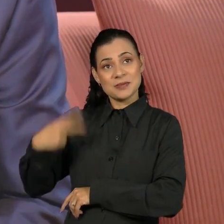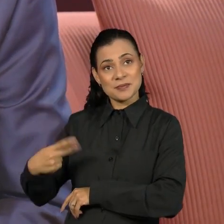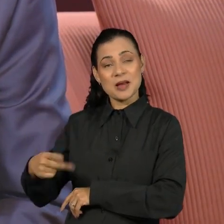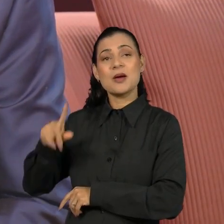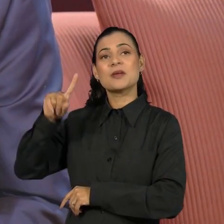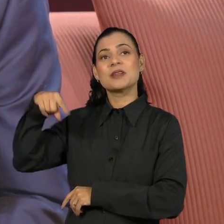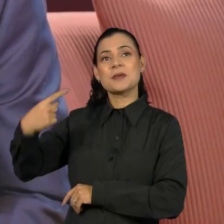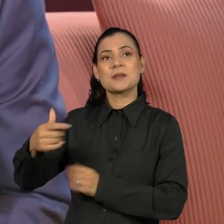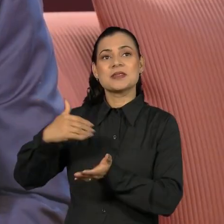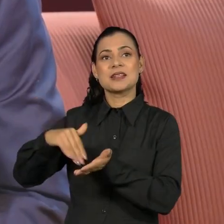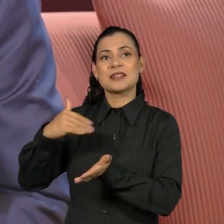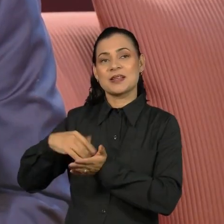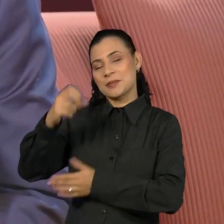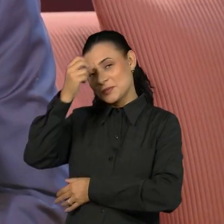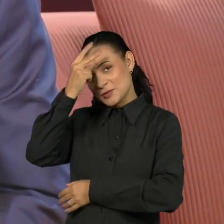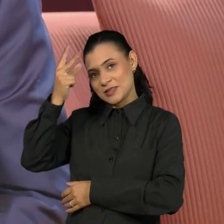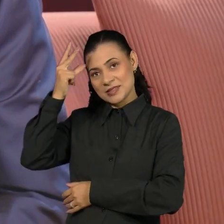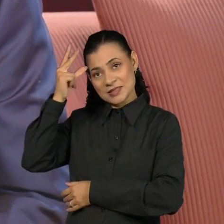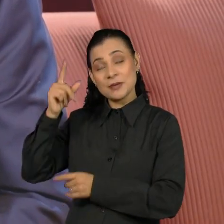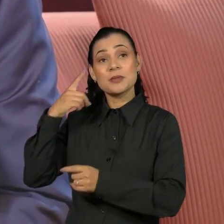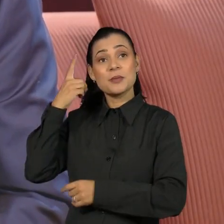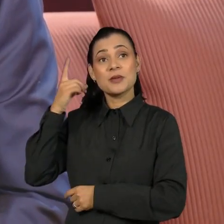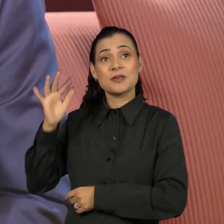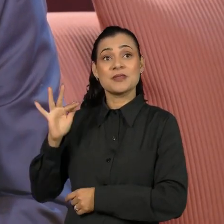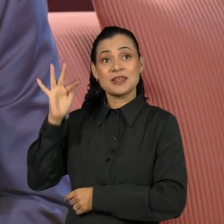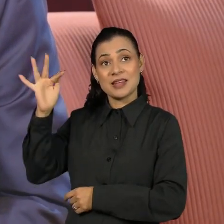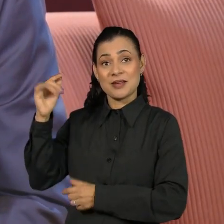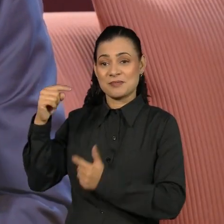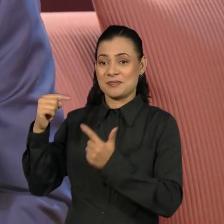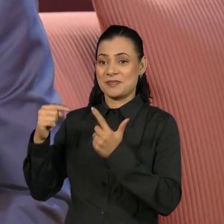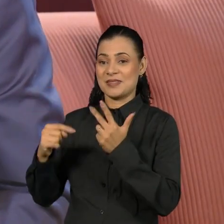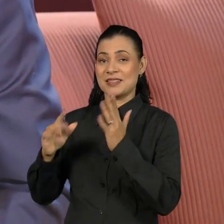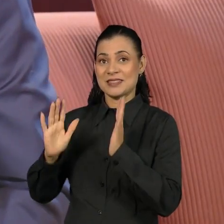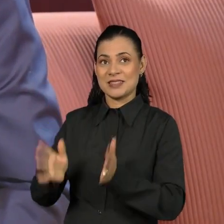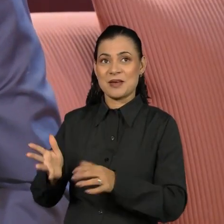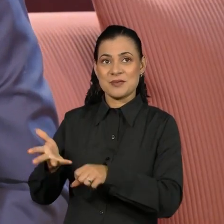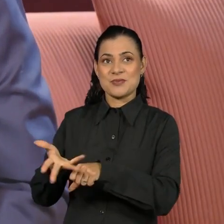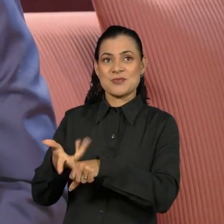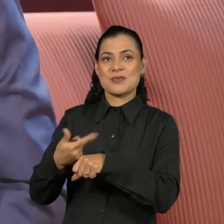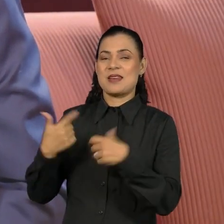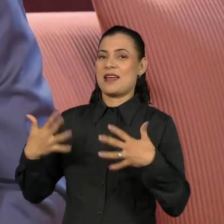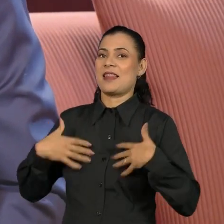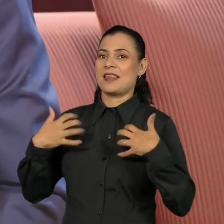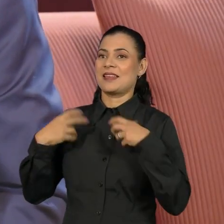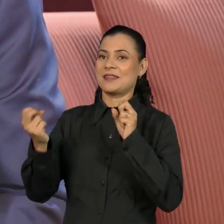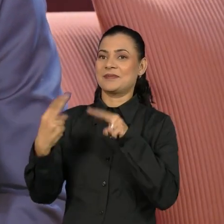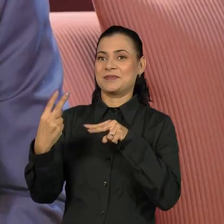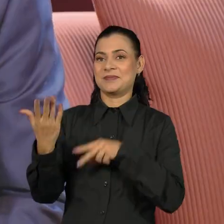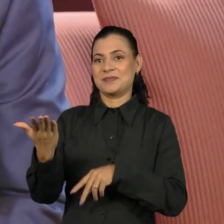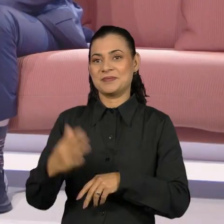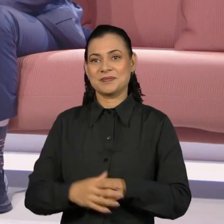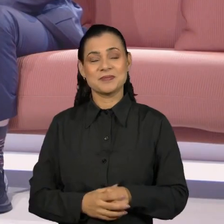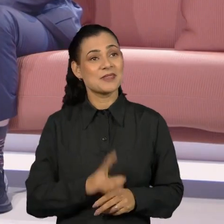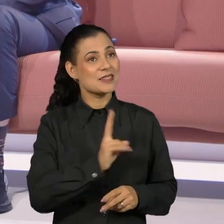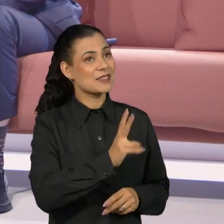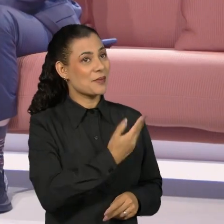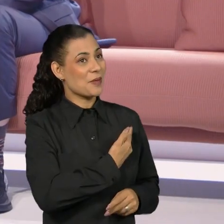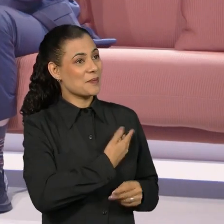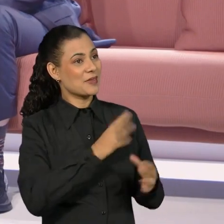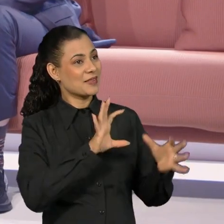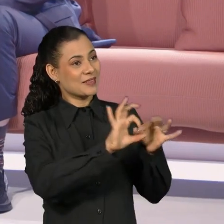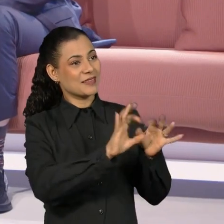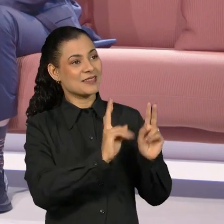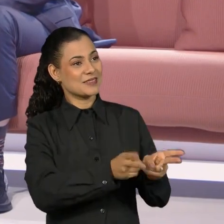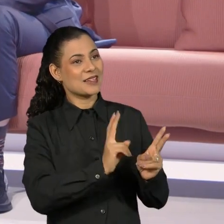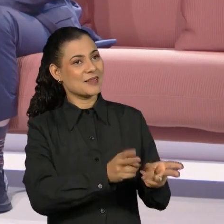depois secretário do município, deputado federal. Um talento, uma alegria revê-lo, Gabriel. E sempre amigos, né?